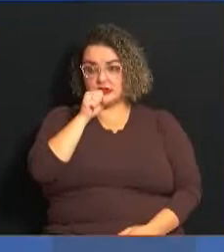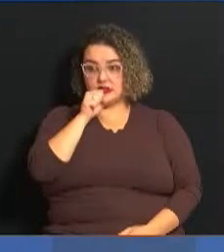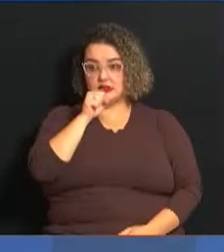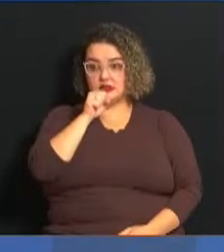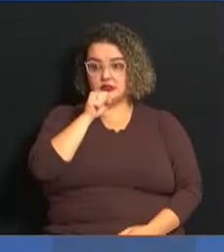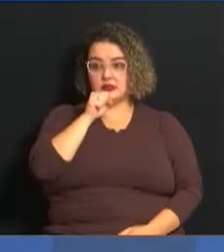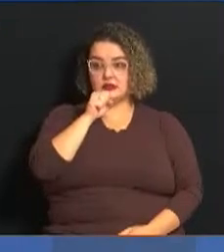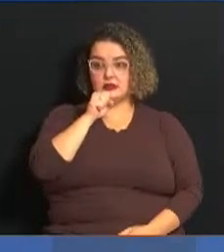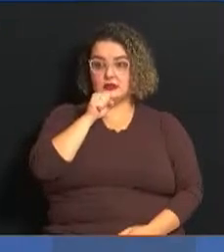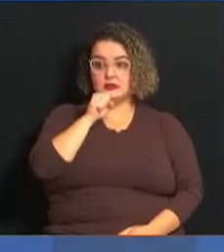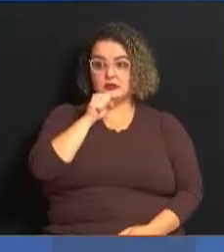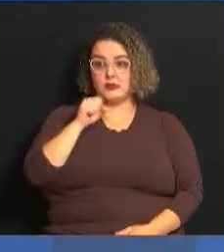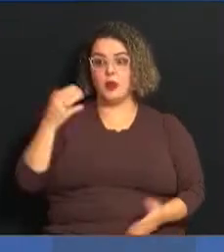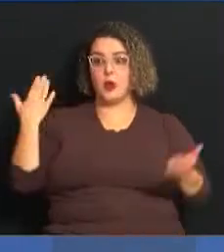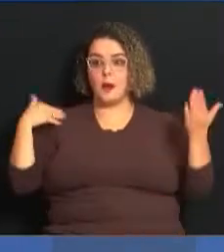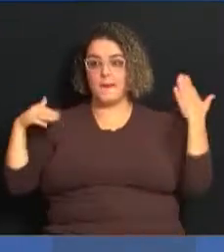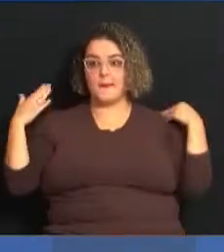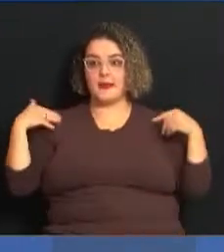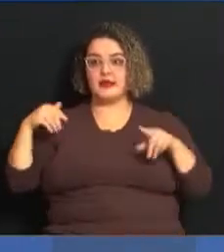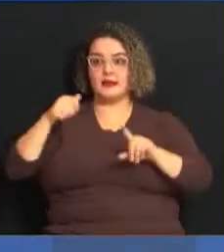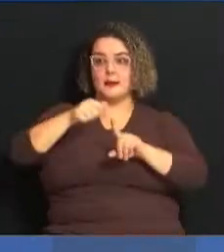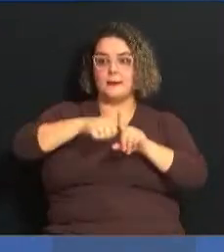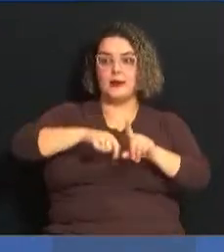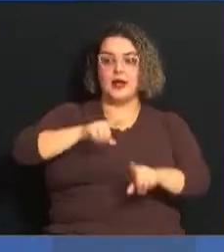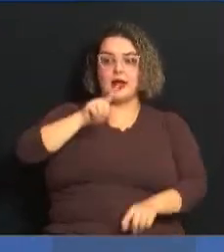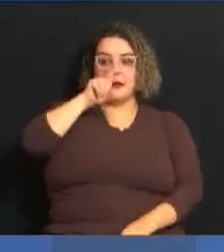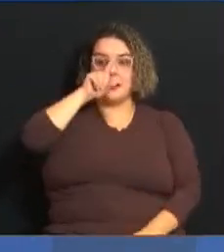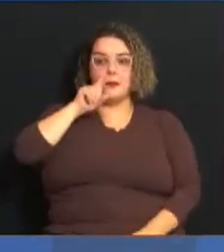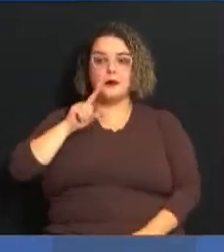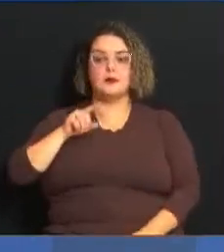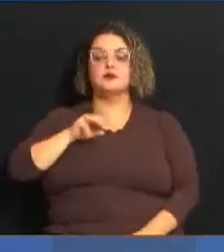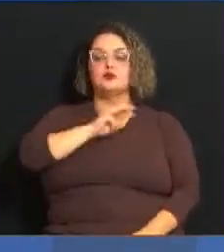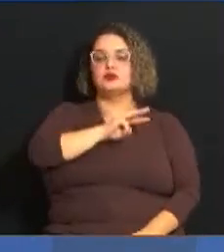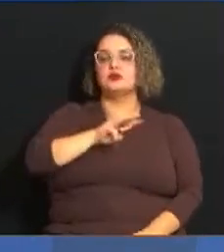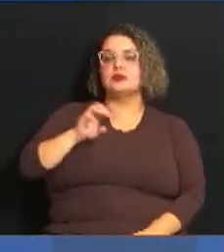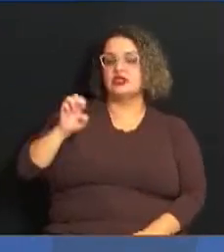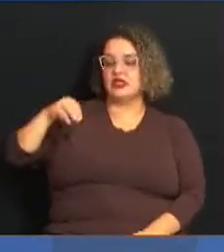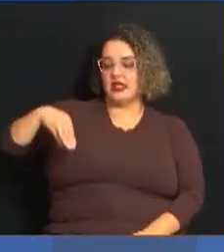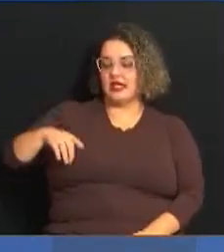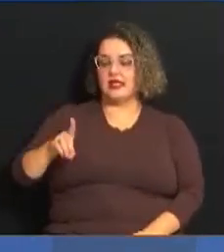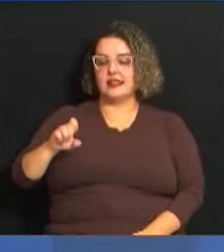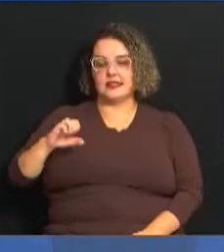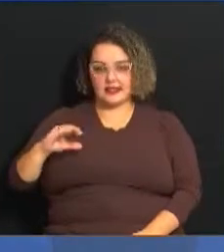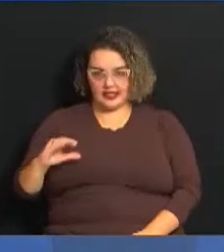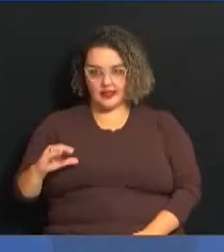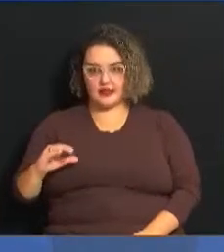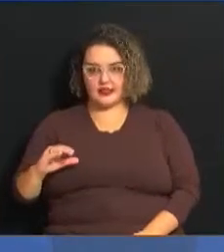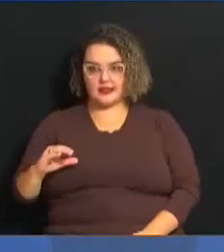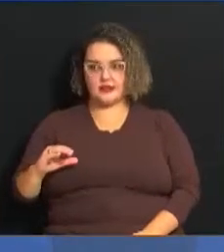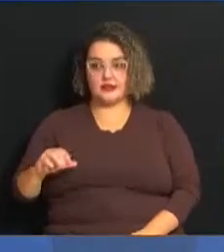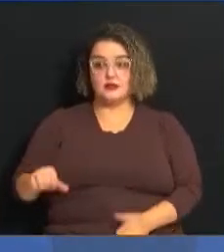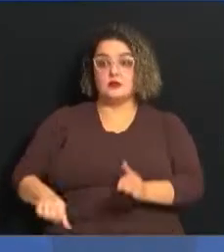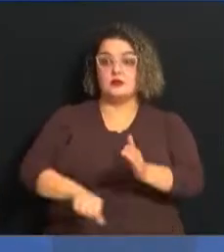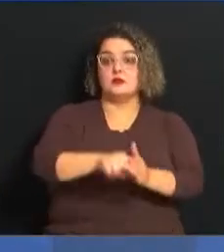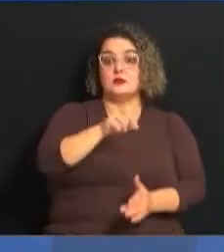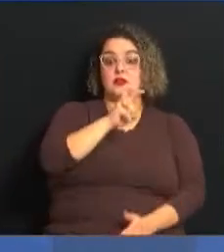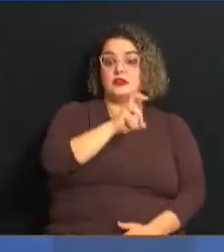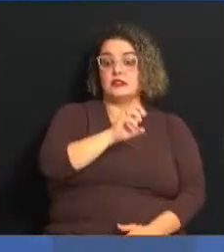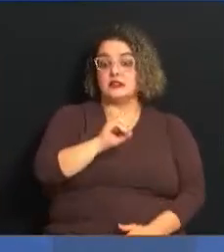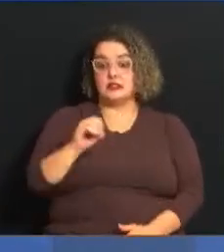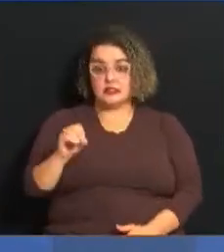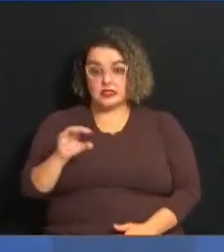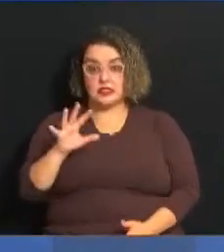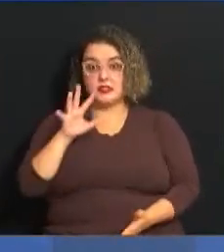no Passeio Maio Amarelo, lá no site da INDEC você encontra, e os primeiros 500 inscritos vão receber